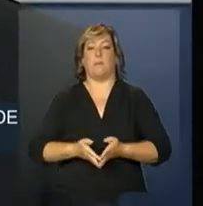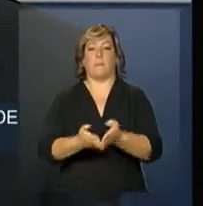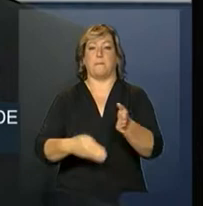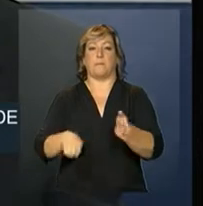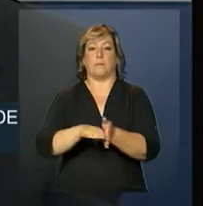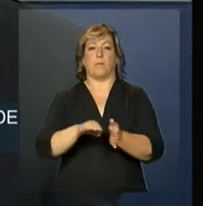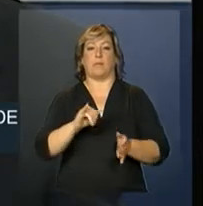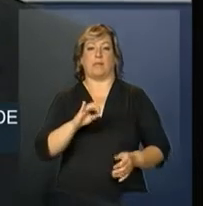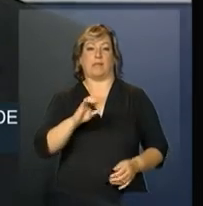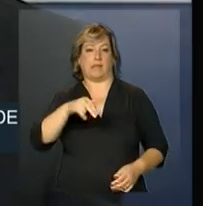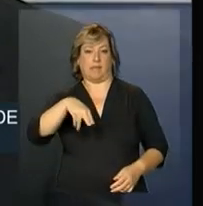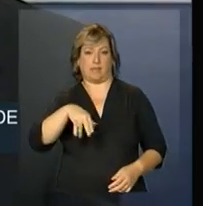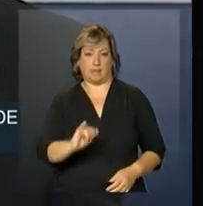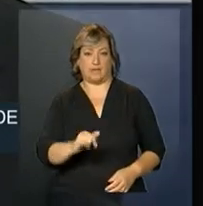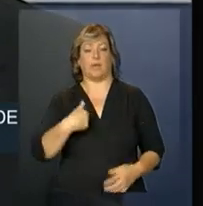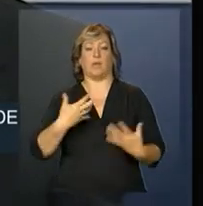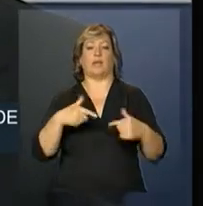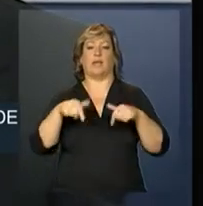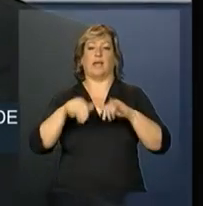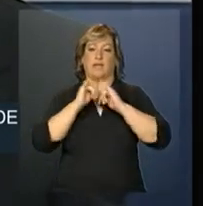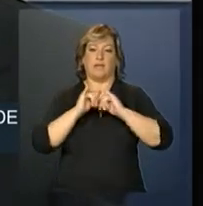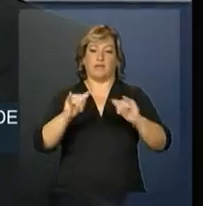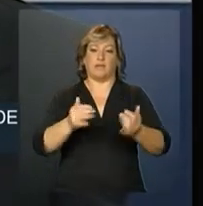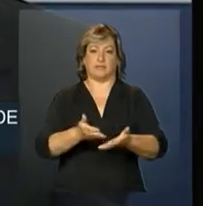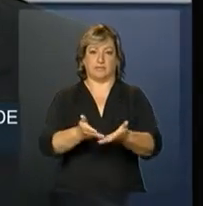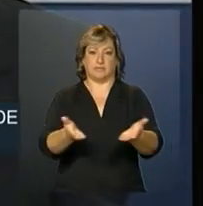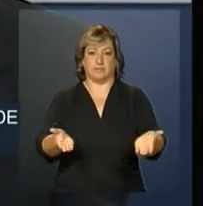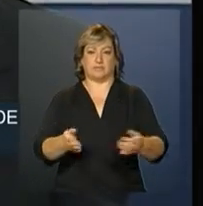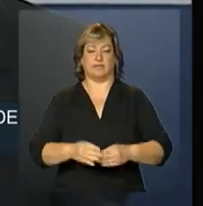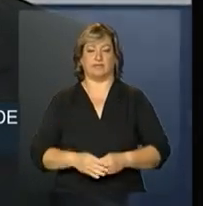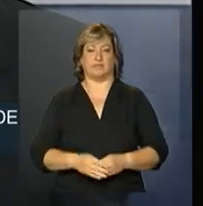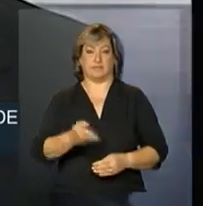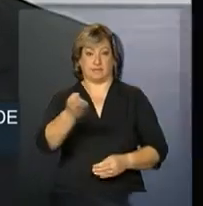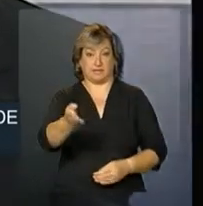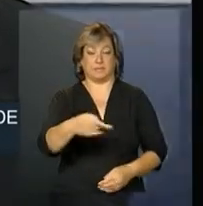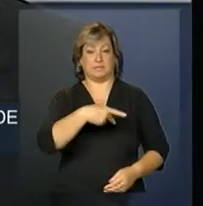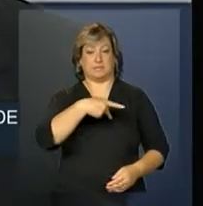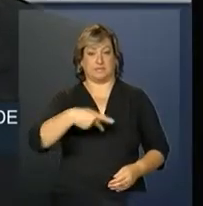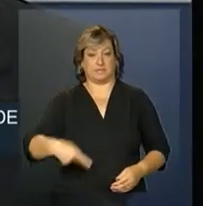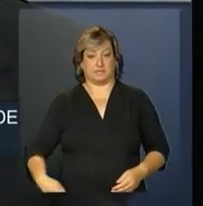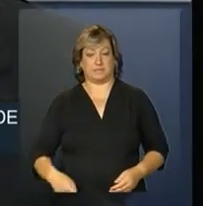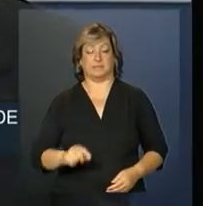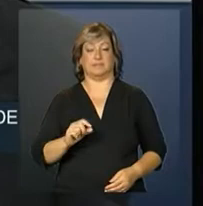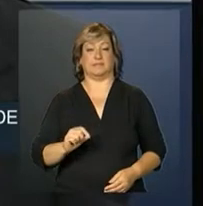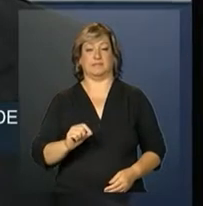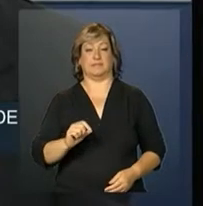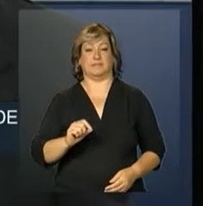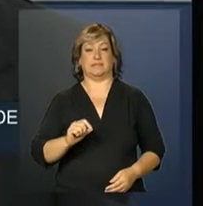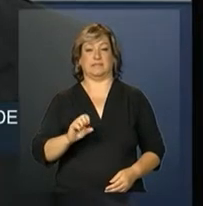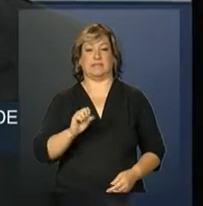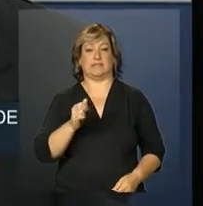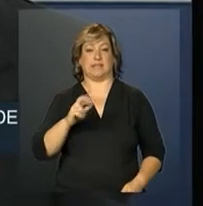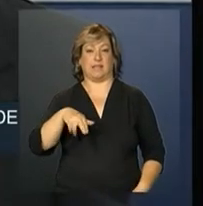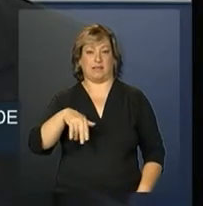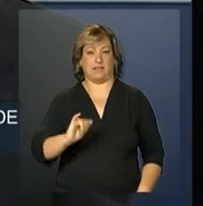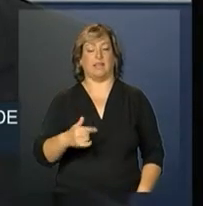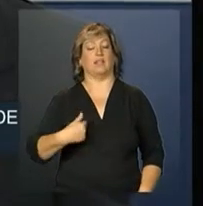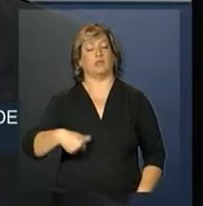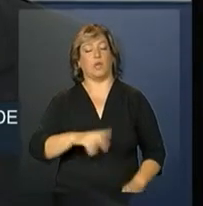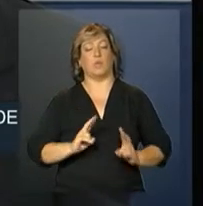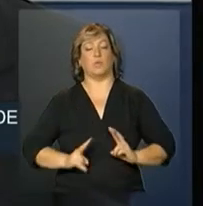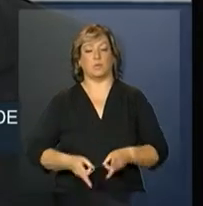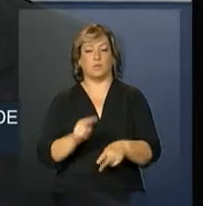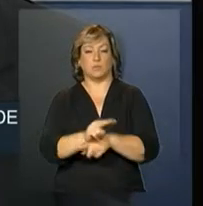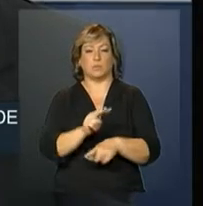aqui queria transmitir ao presidente que nós continuamos cuidando desse